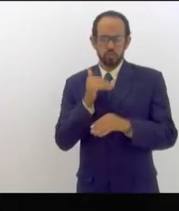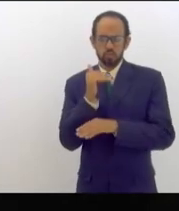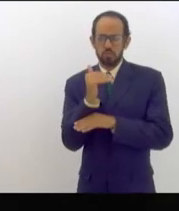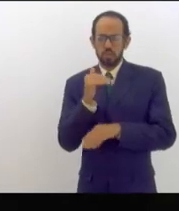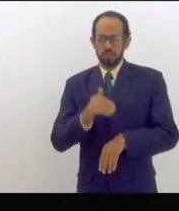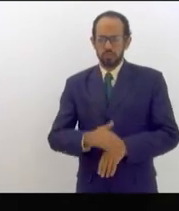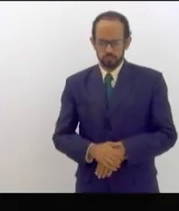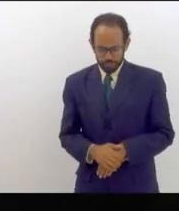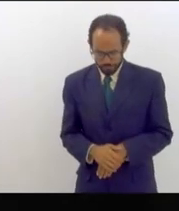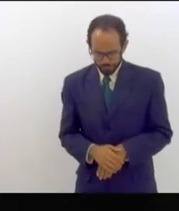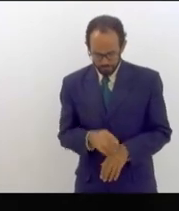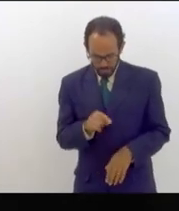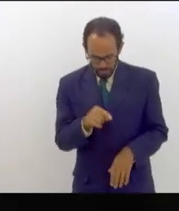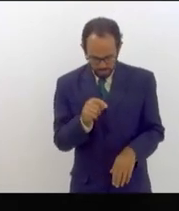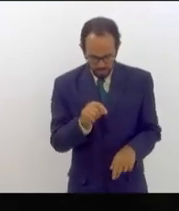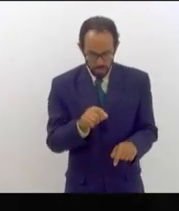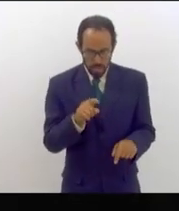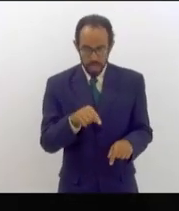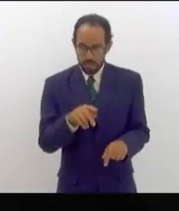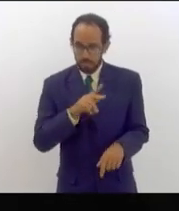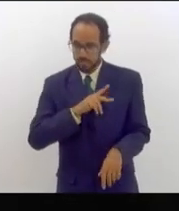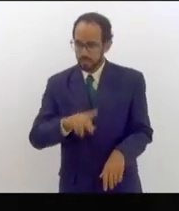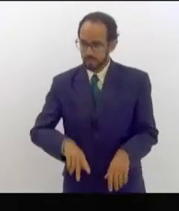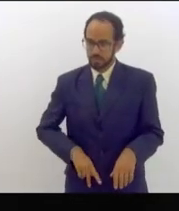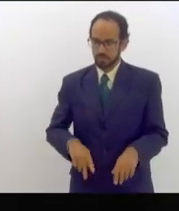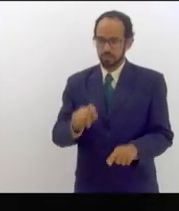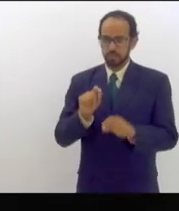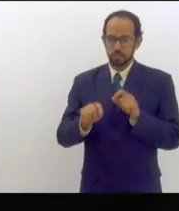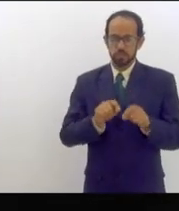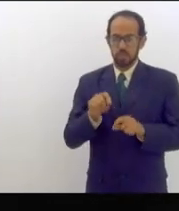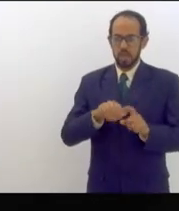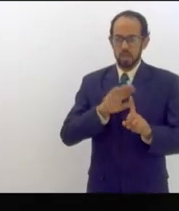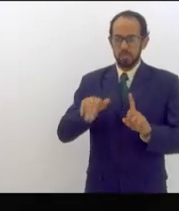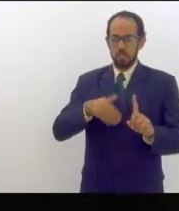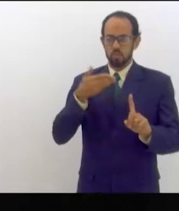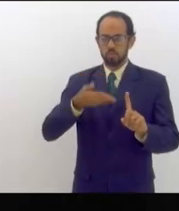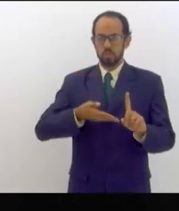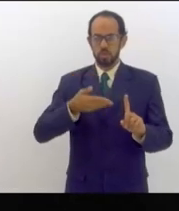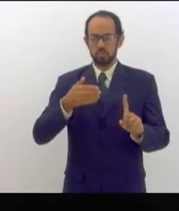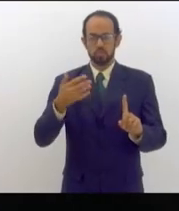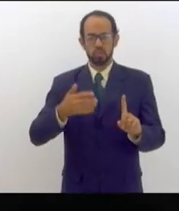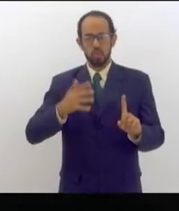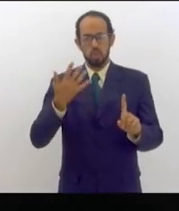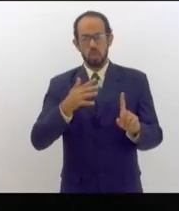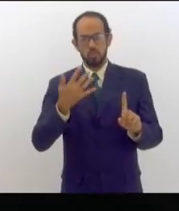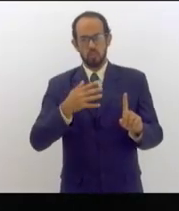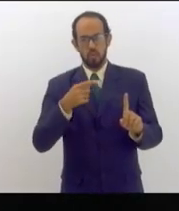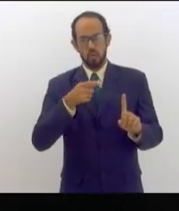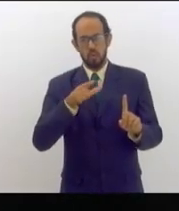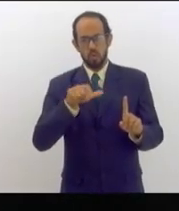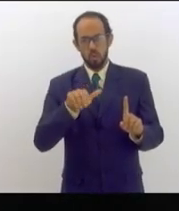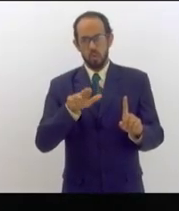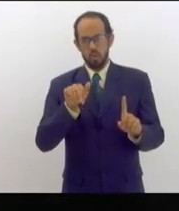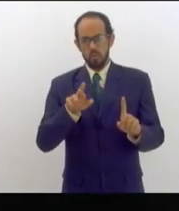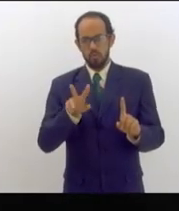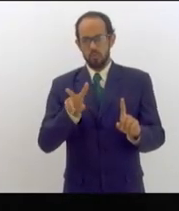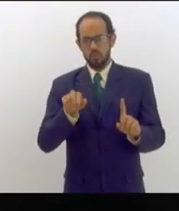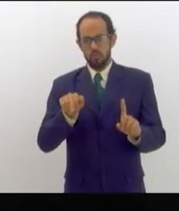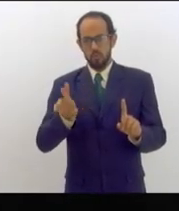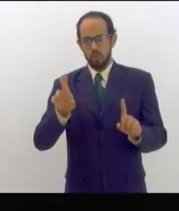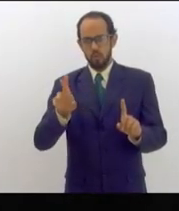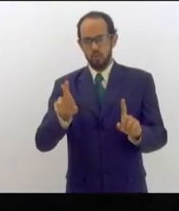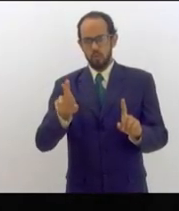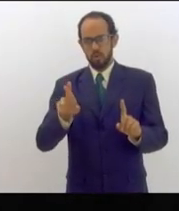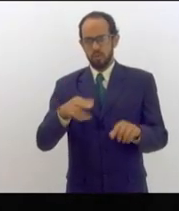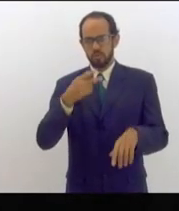Então esta presidenta foi a Moção de lobo que eu protocolei e quero aproveitar e finalizar para dizer